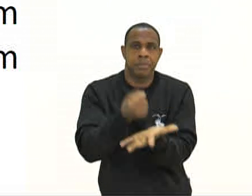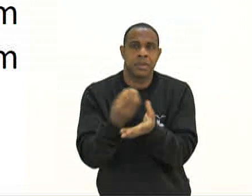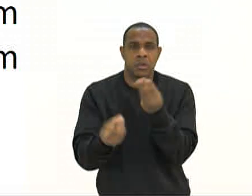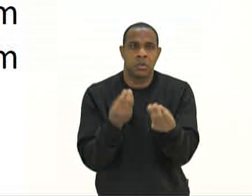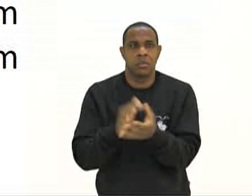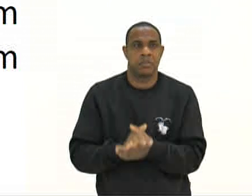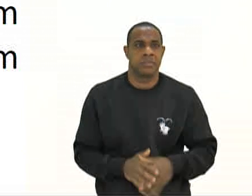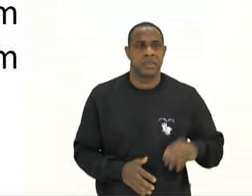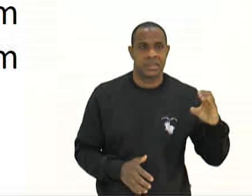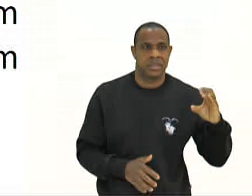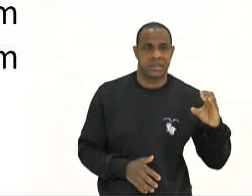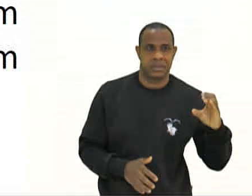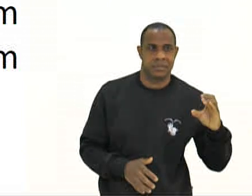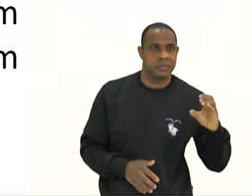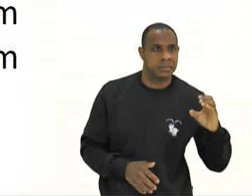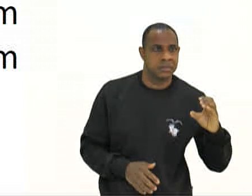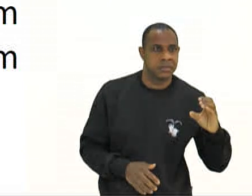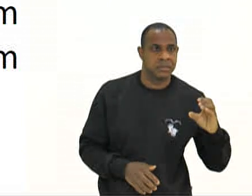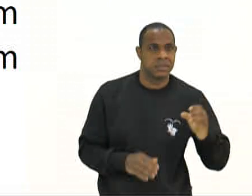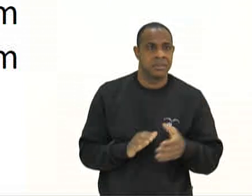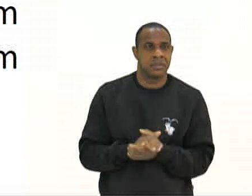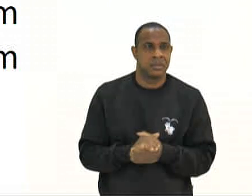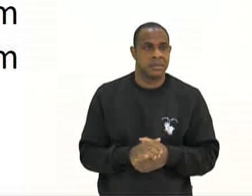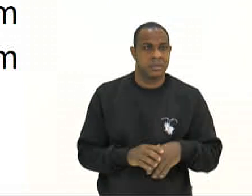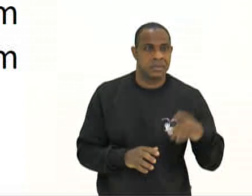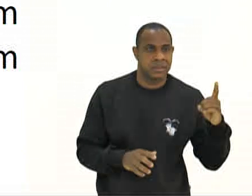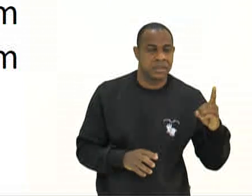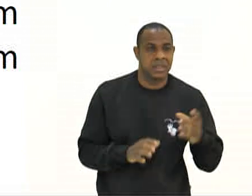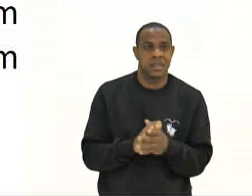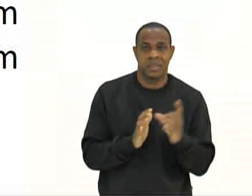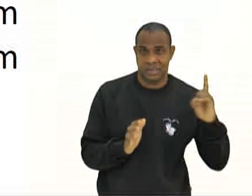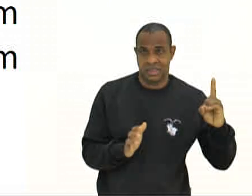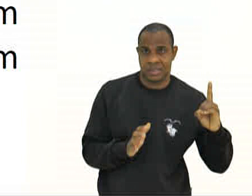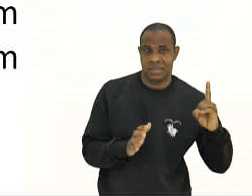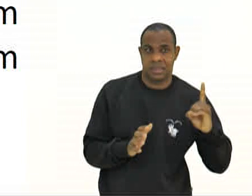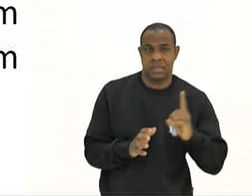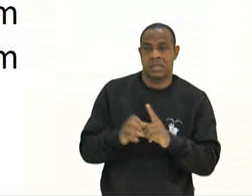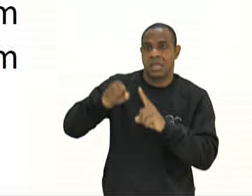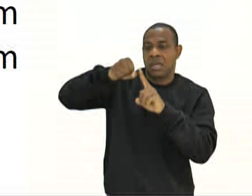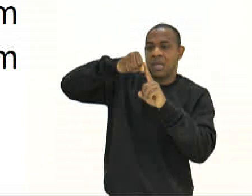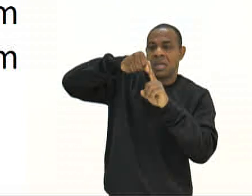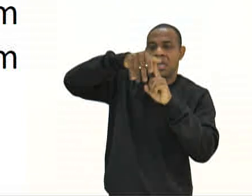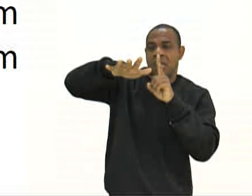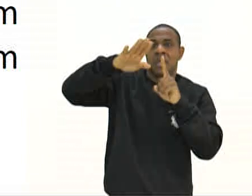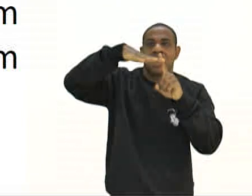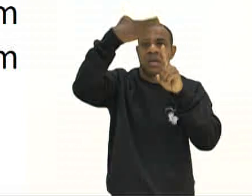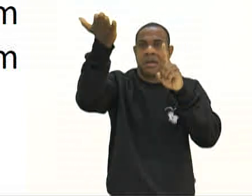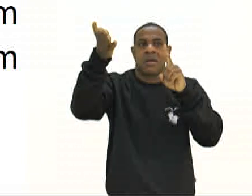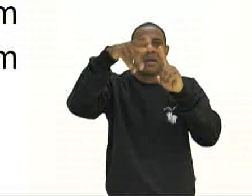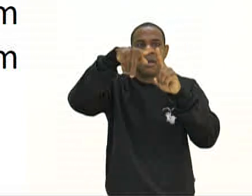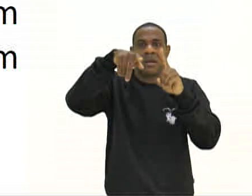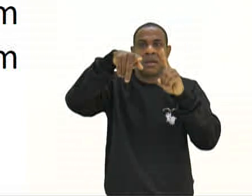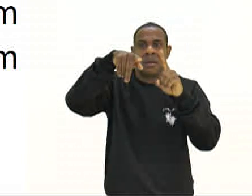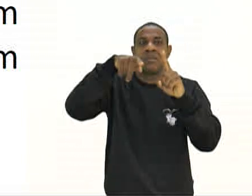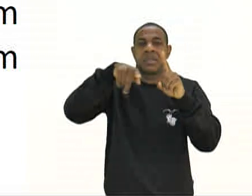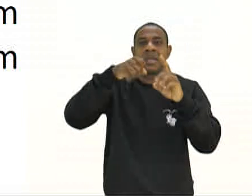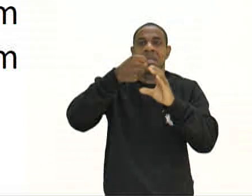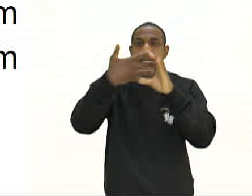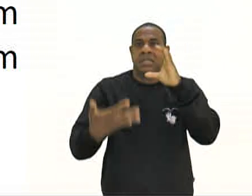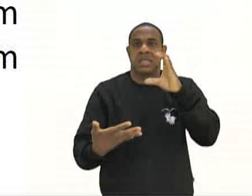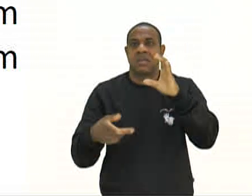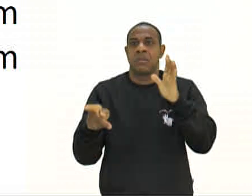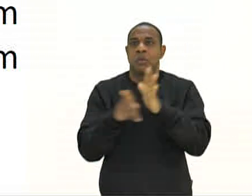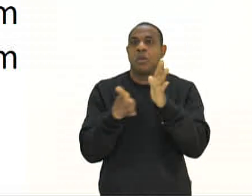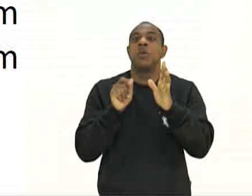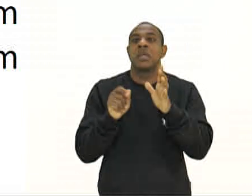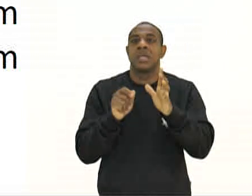antenas externas e ou internas eram características dos sinais analógicos que eram passíveis de sofrer